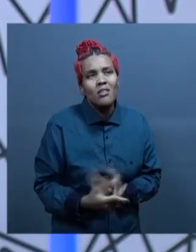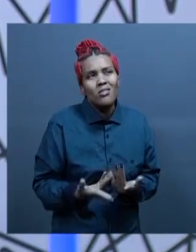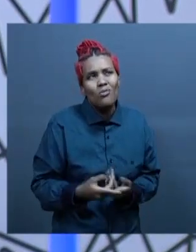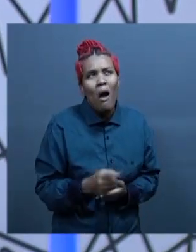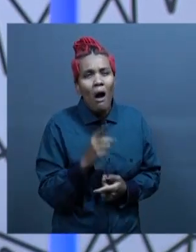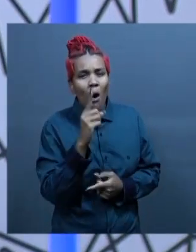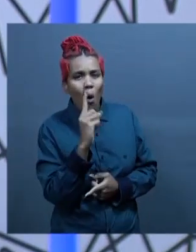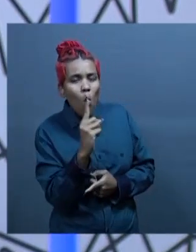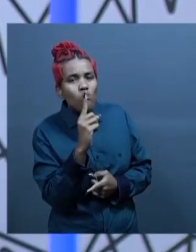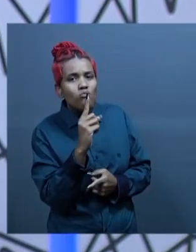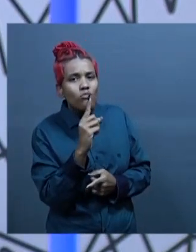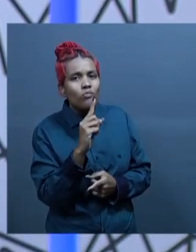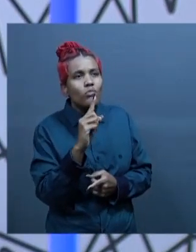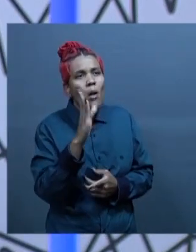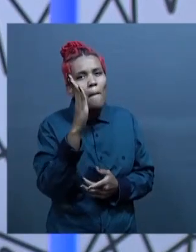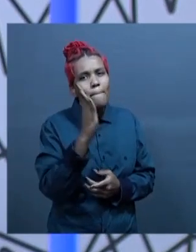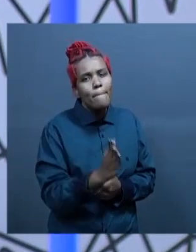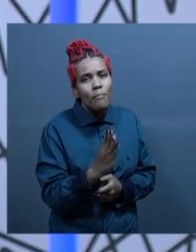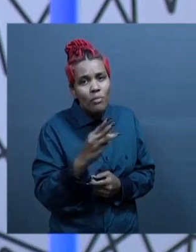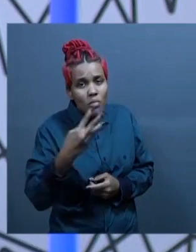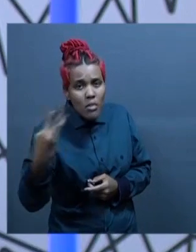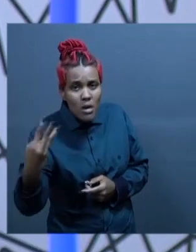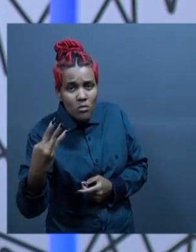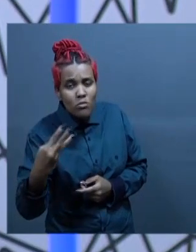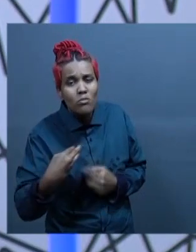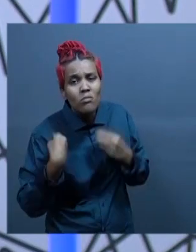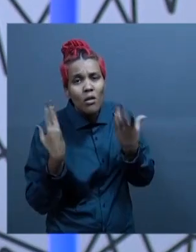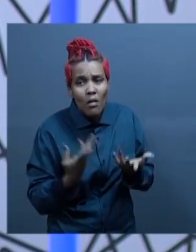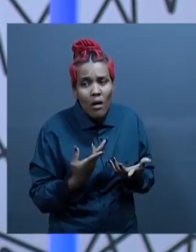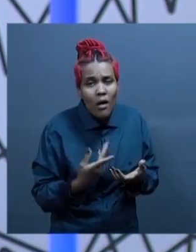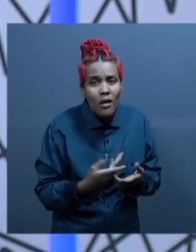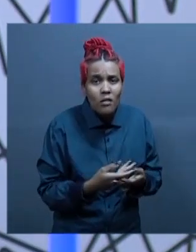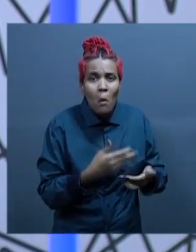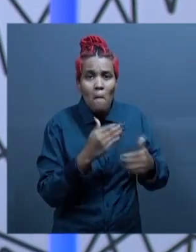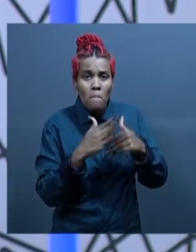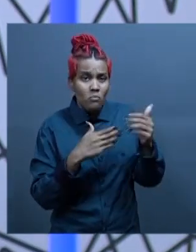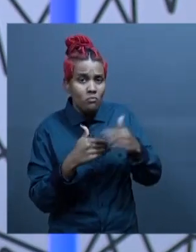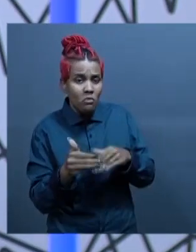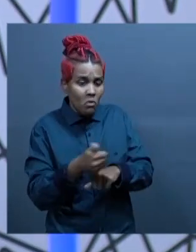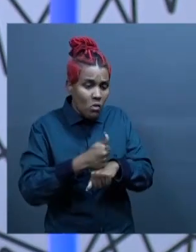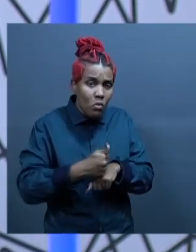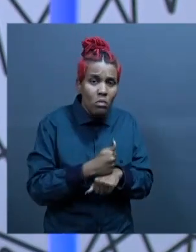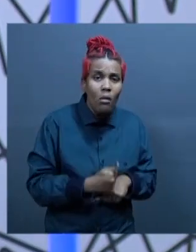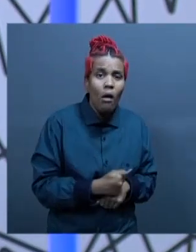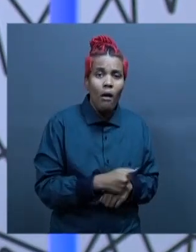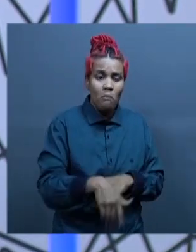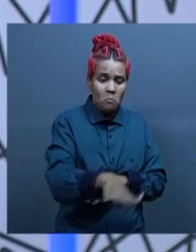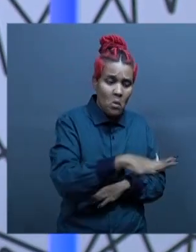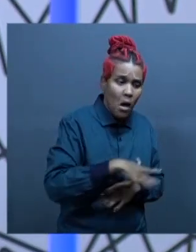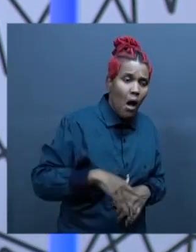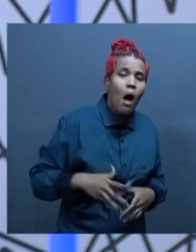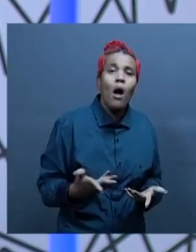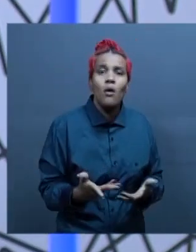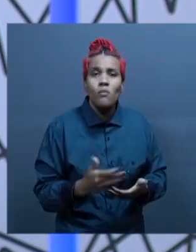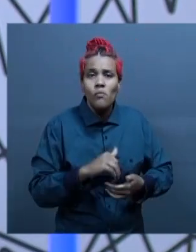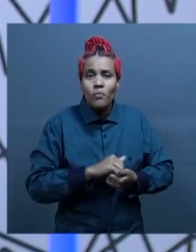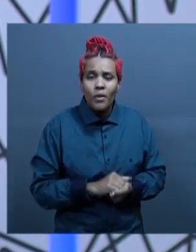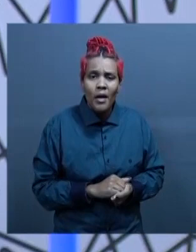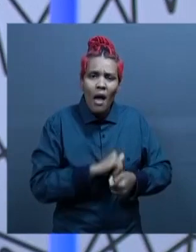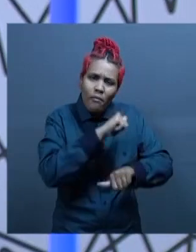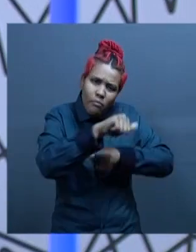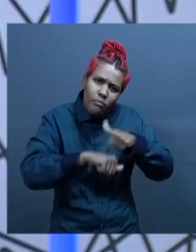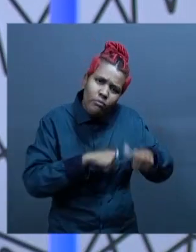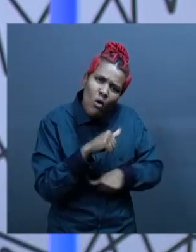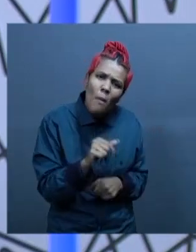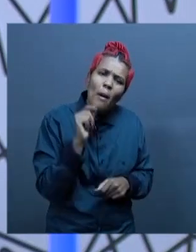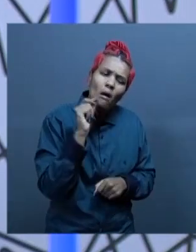pessoas que estão fazendo isso acontecer são os profissionais que estão no mercado é a questão de de transformar